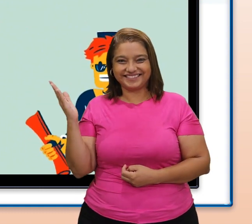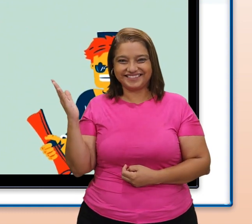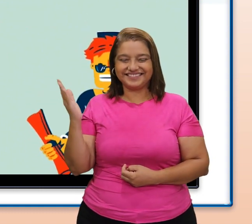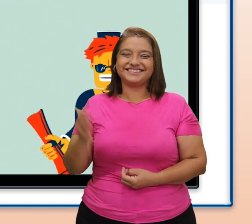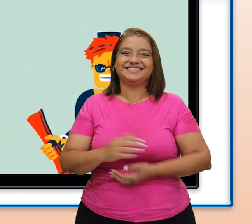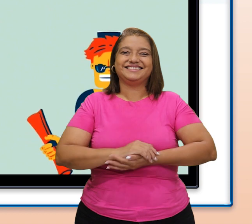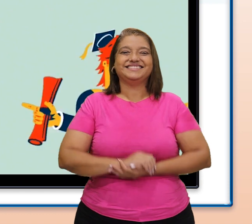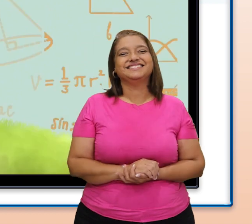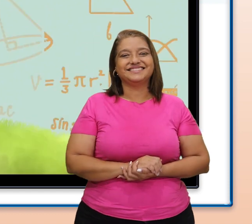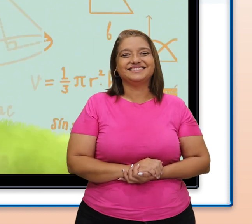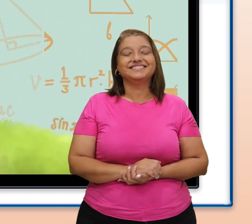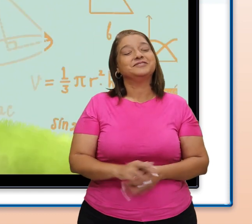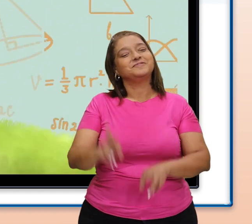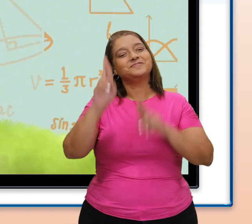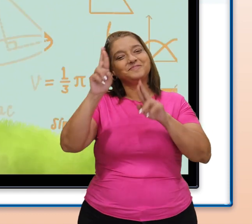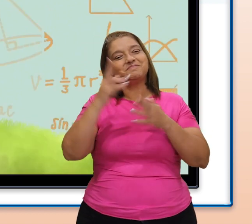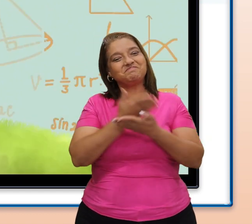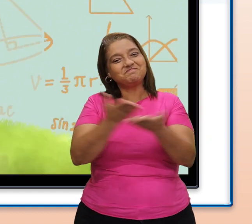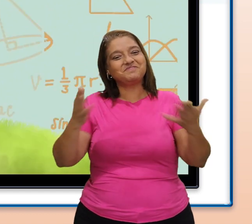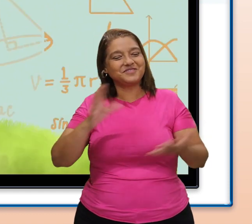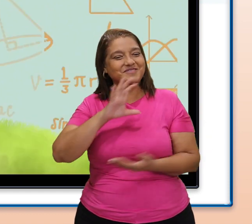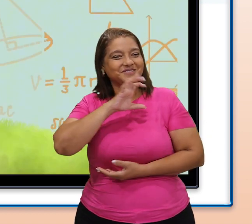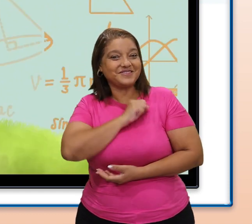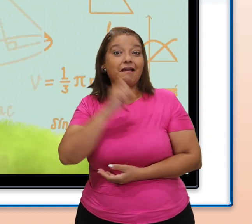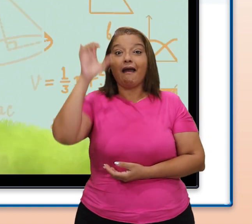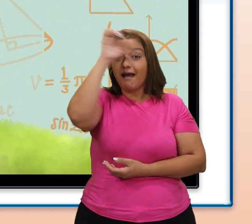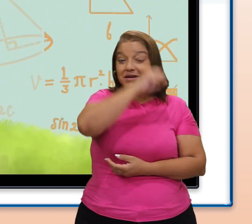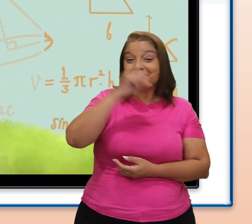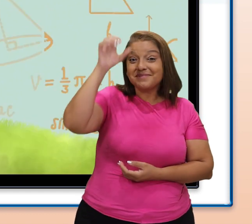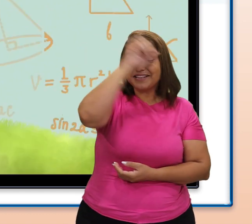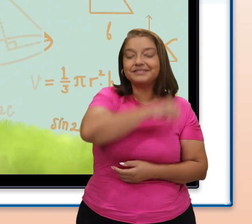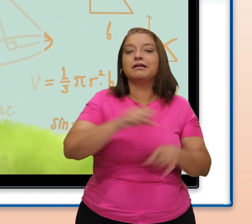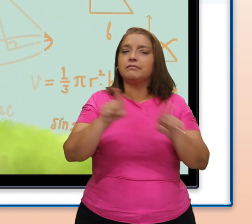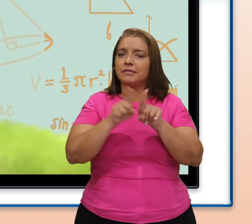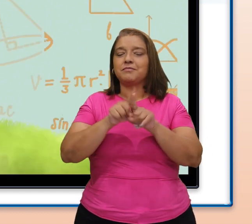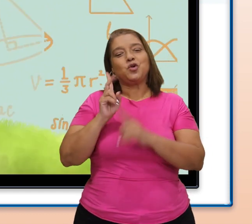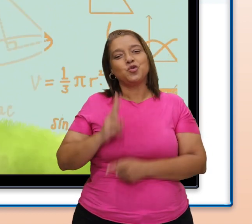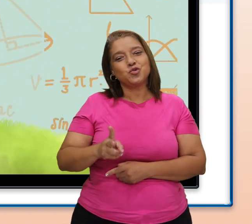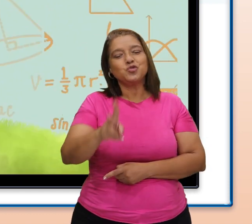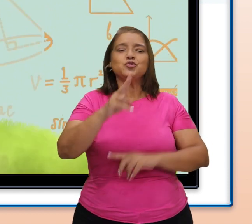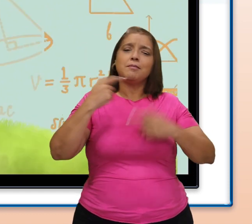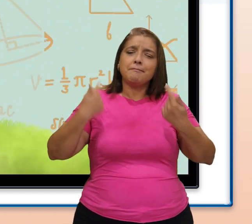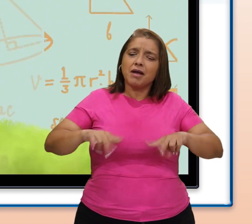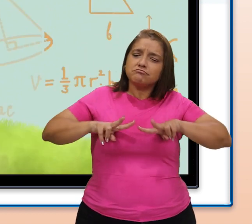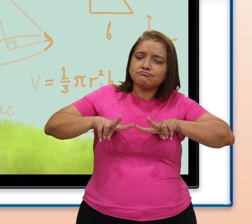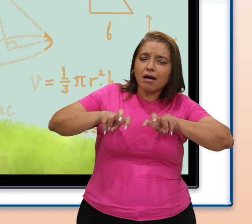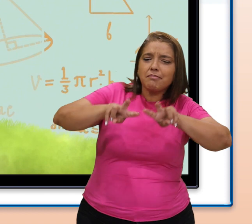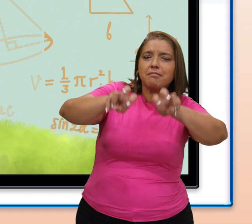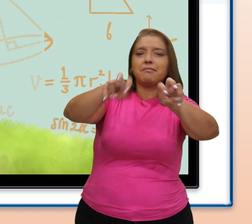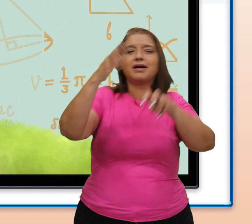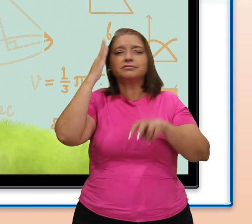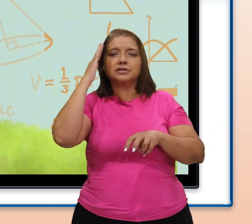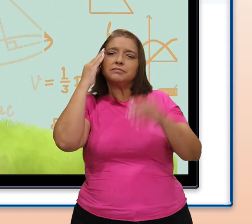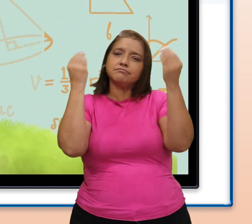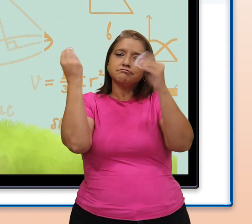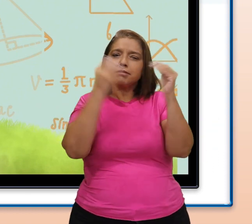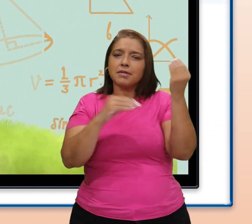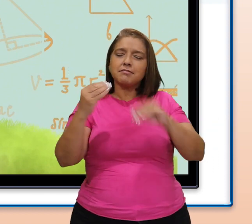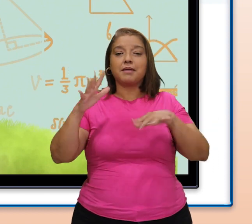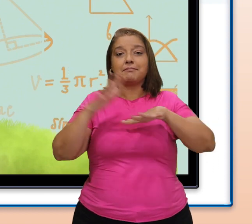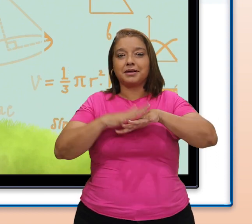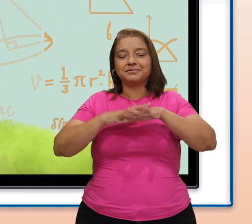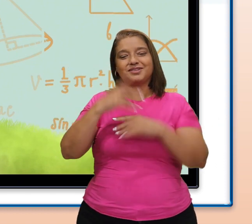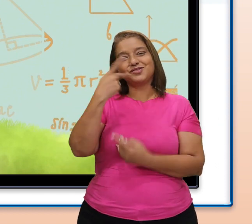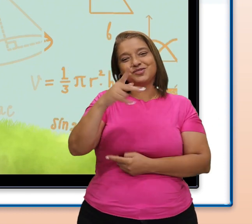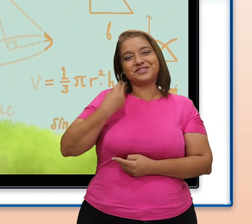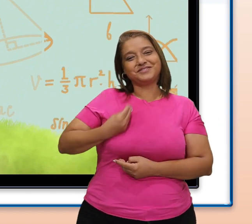C. Espero que tenha gostado, aprendido e continue explorando as aplicações da matemática